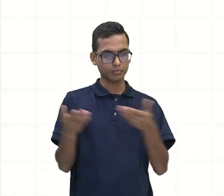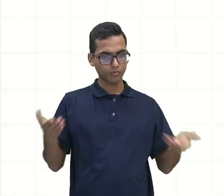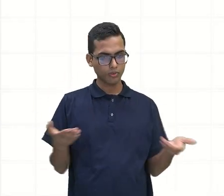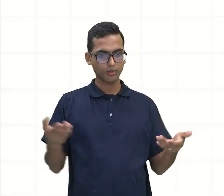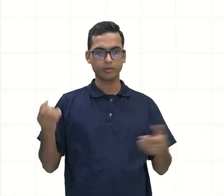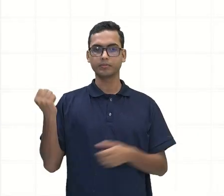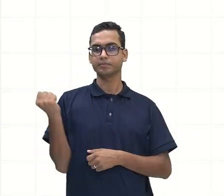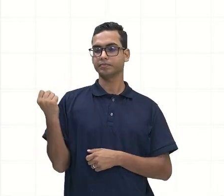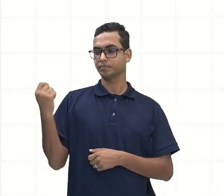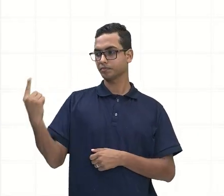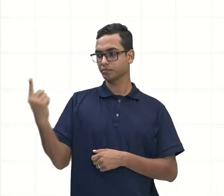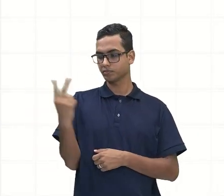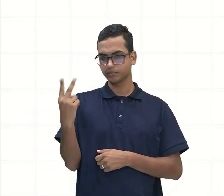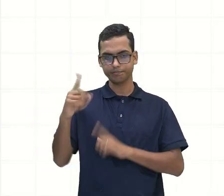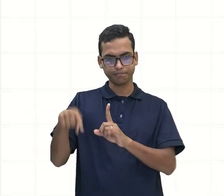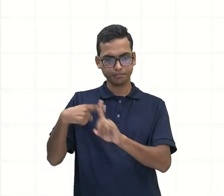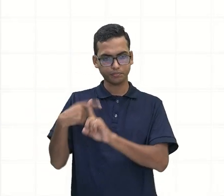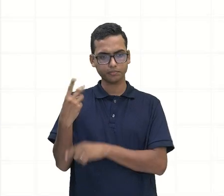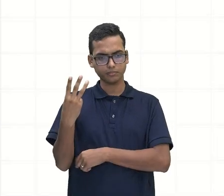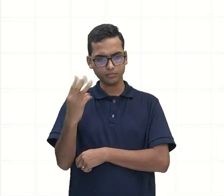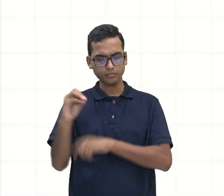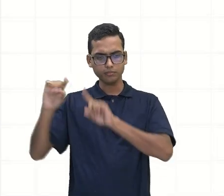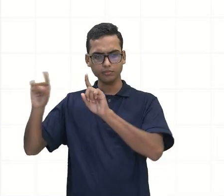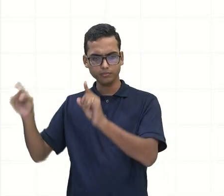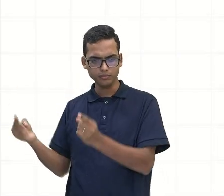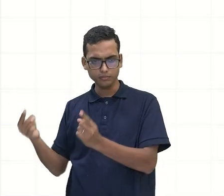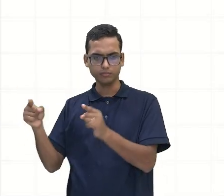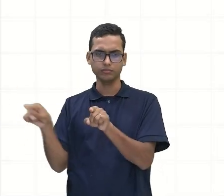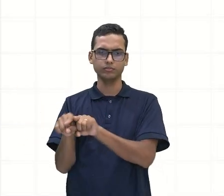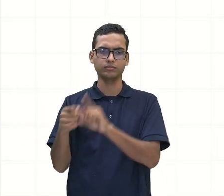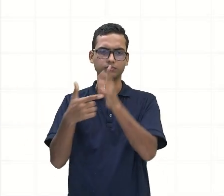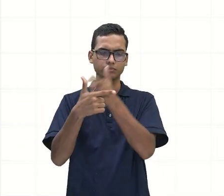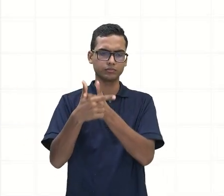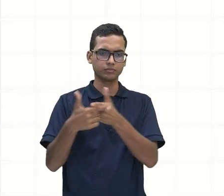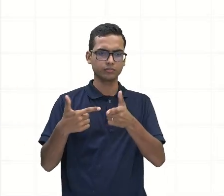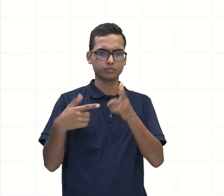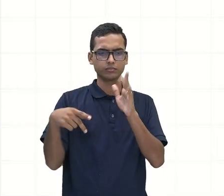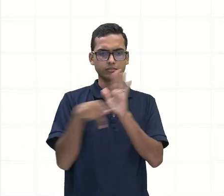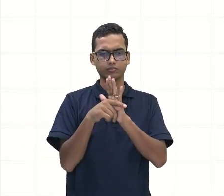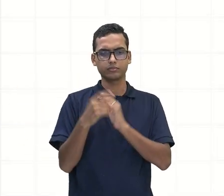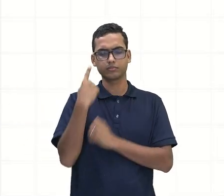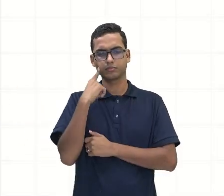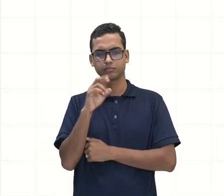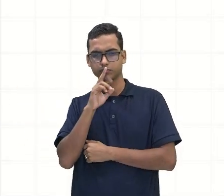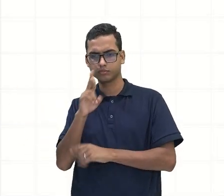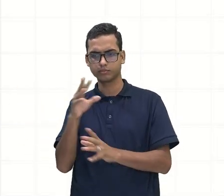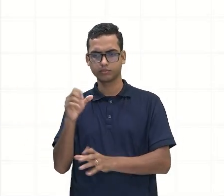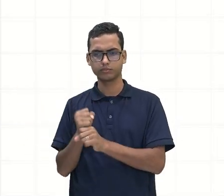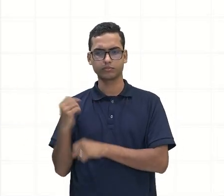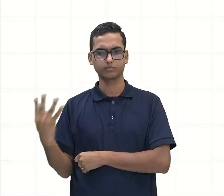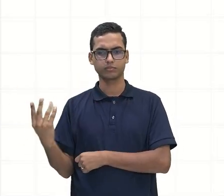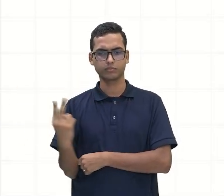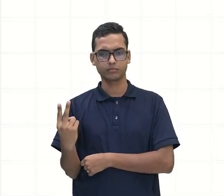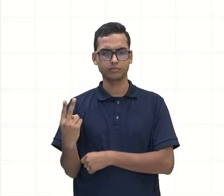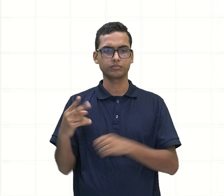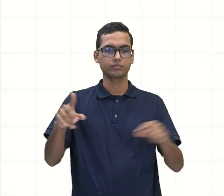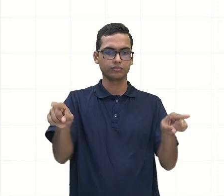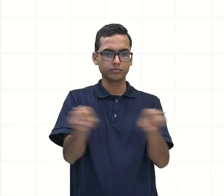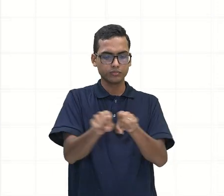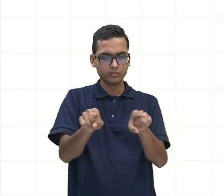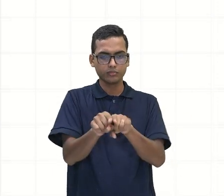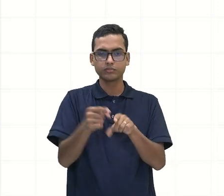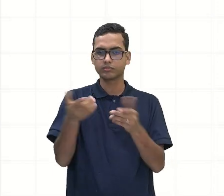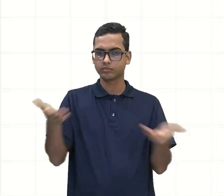42, certo? Nós temos aqui a divisão, né? Vamos repetir. E agora eu vou primeiro,